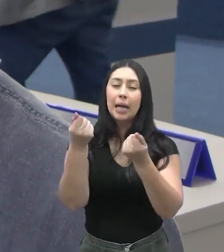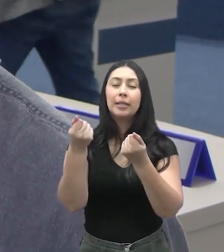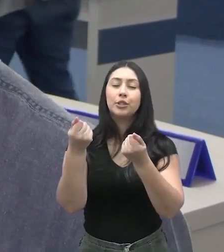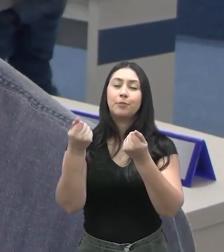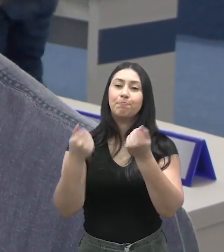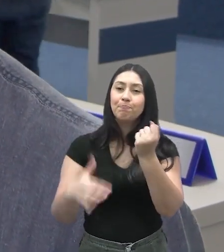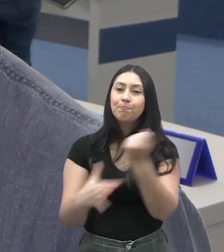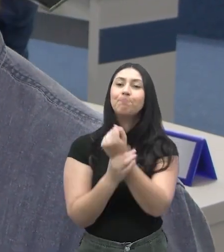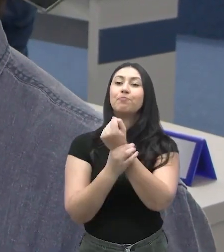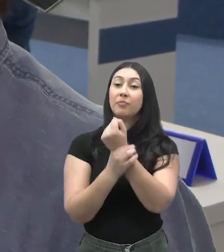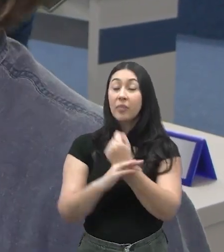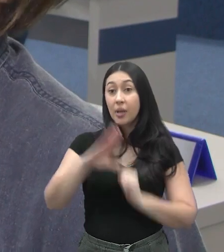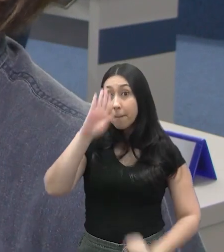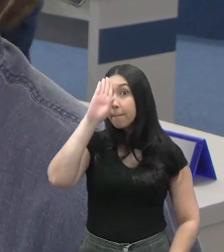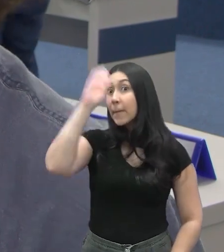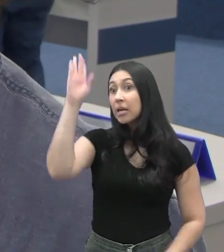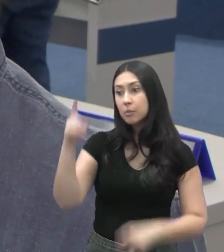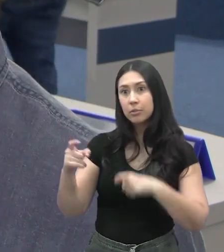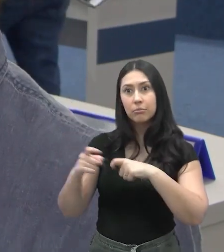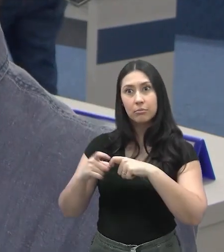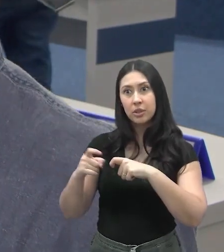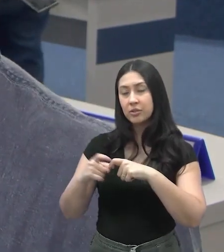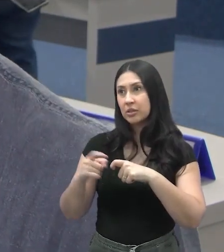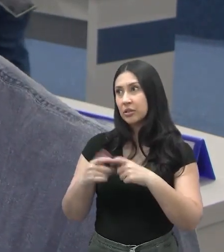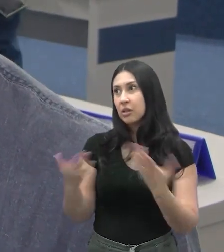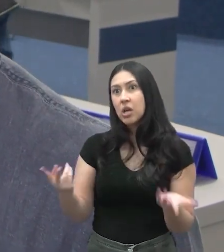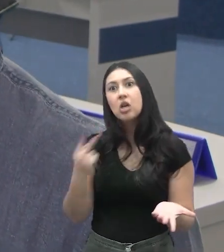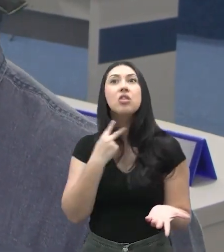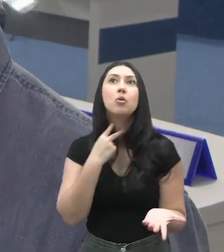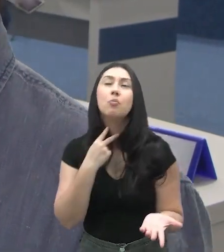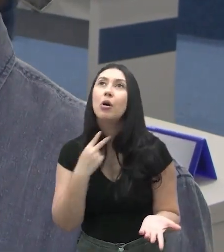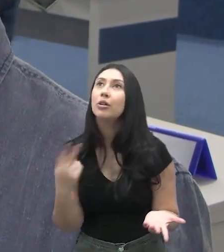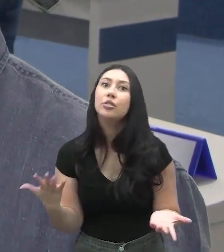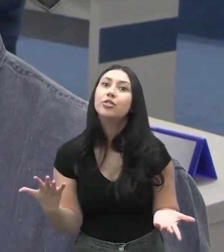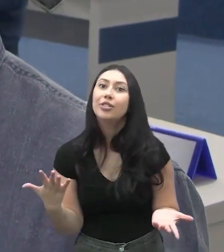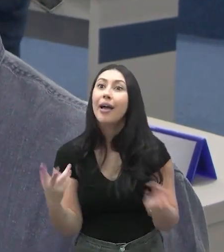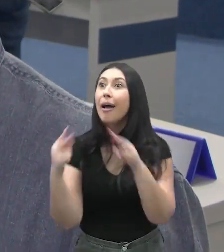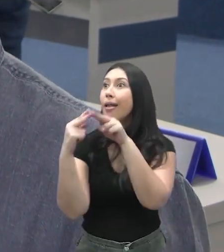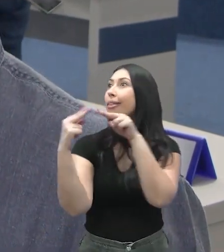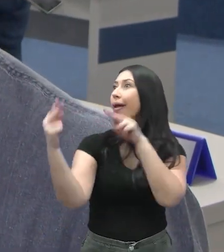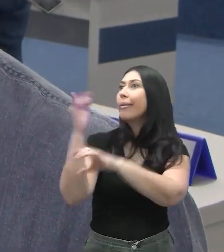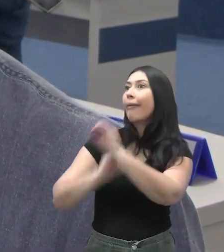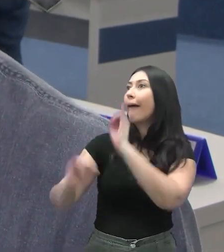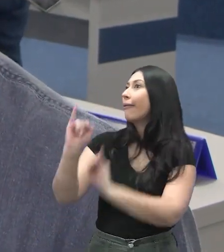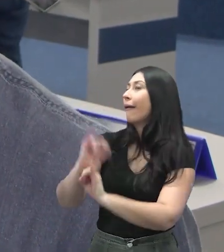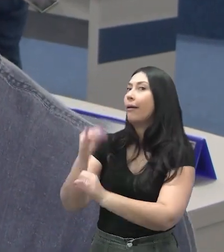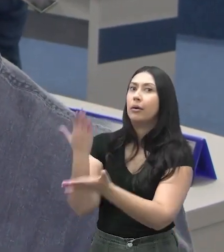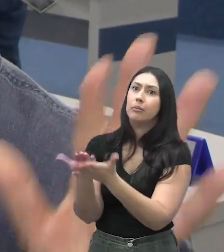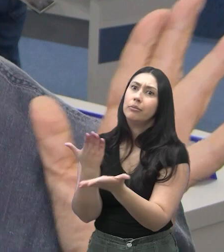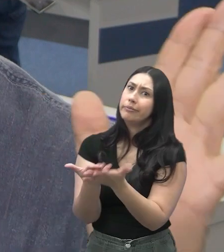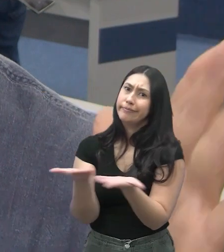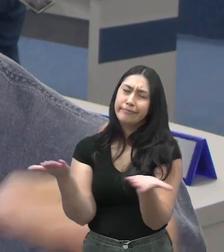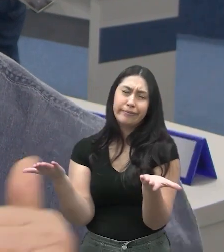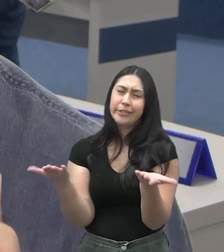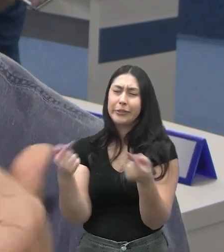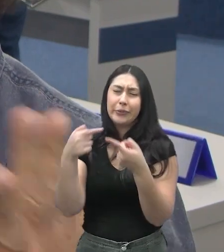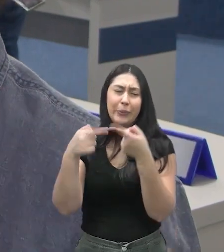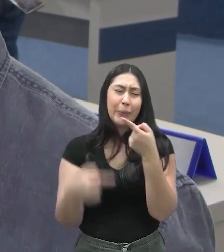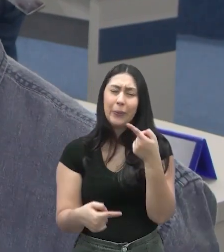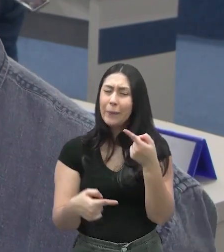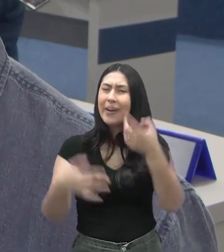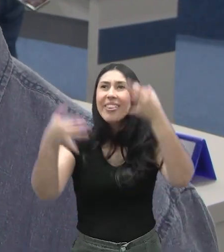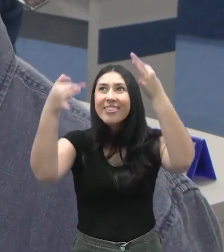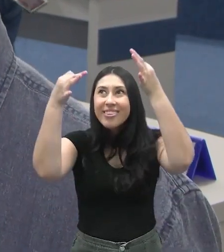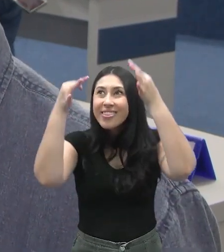garantir qualidade, principalmente nessa questão da medicina. Não dá para você fazer medicina online, estudar